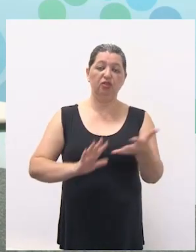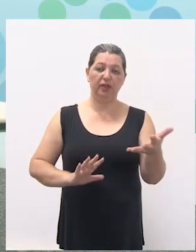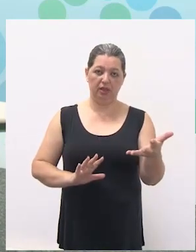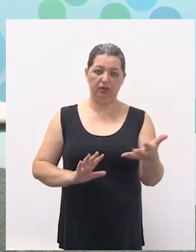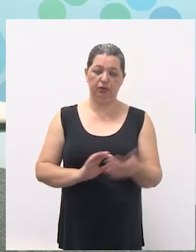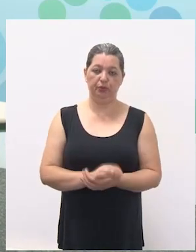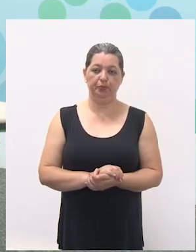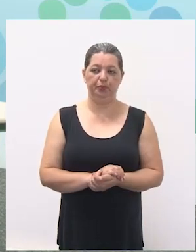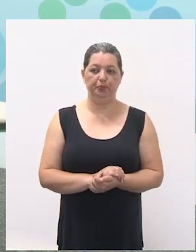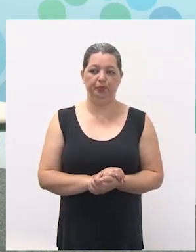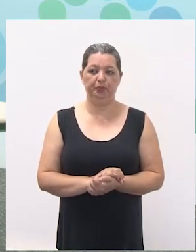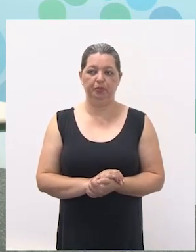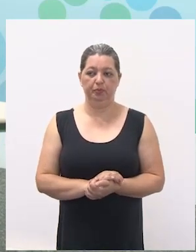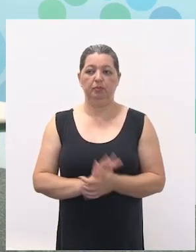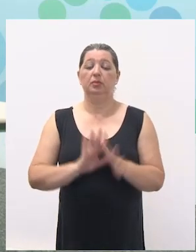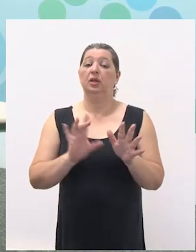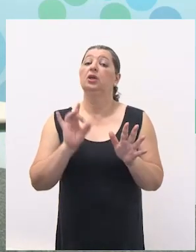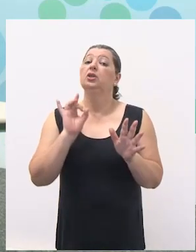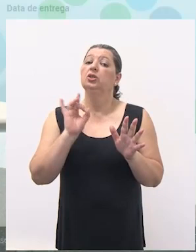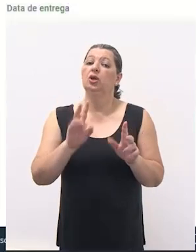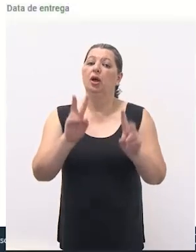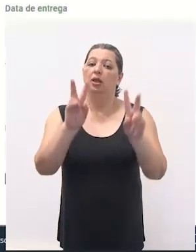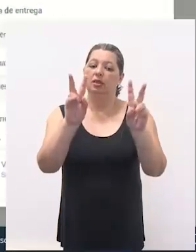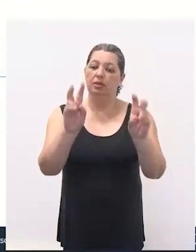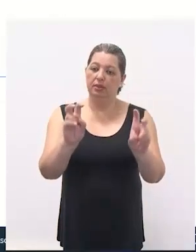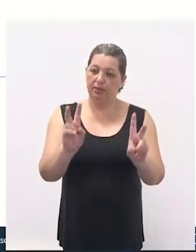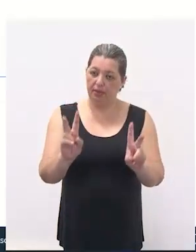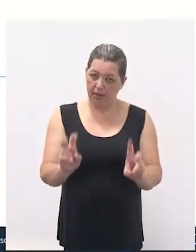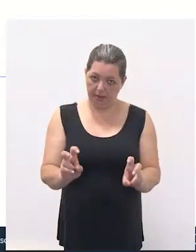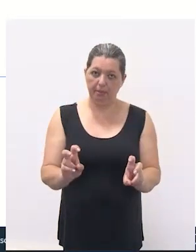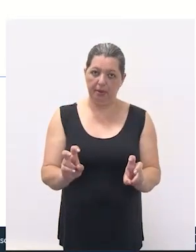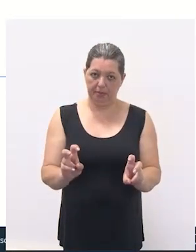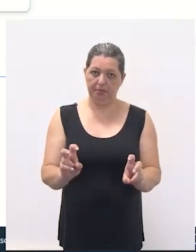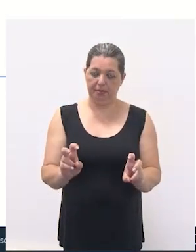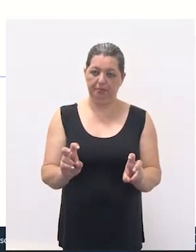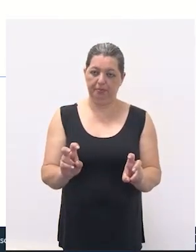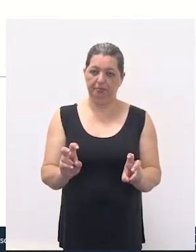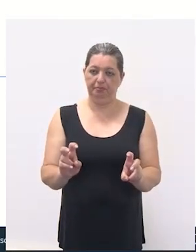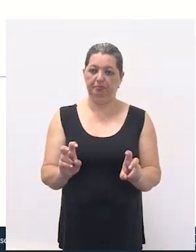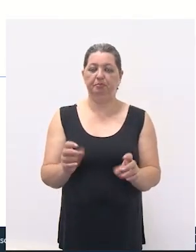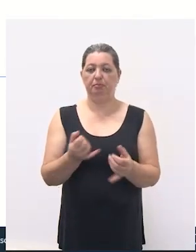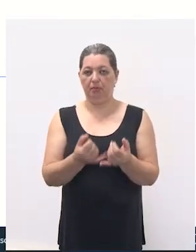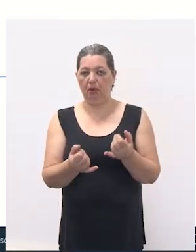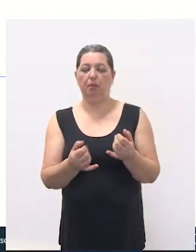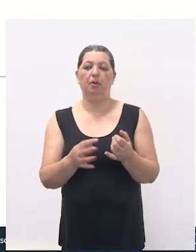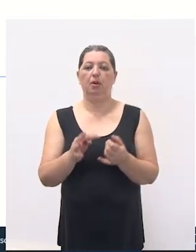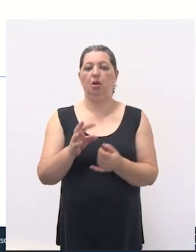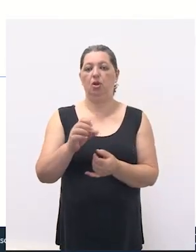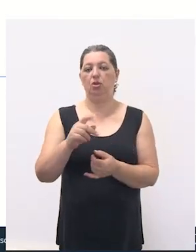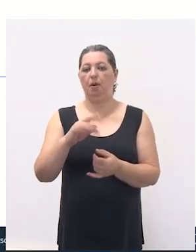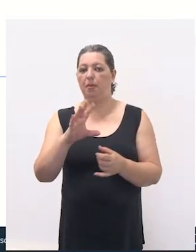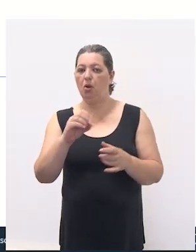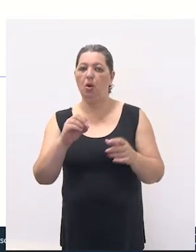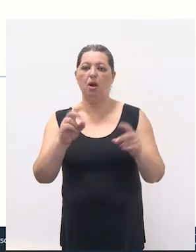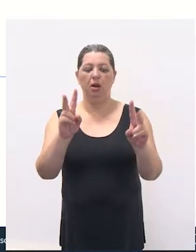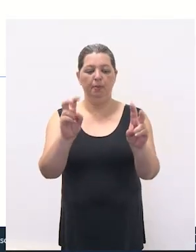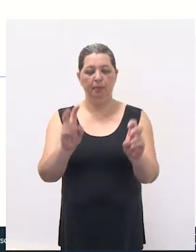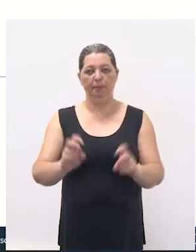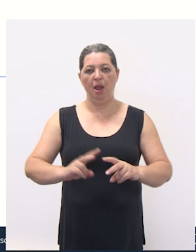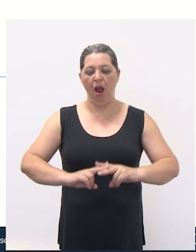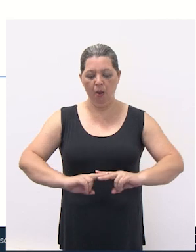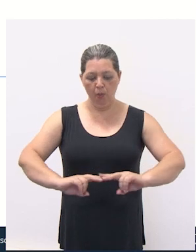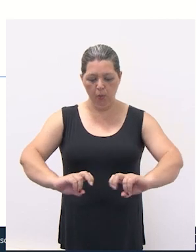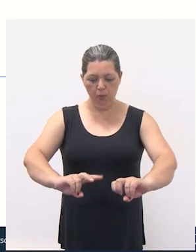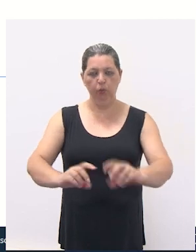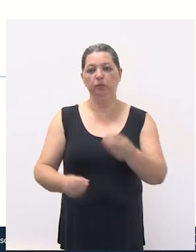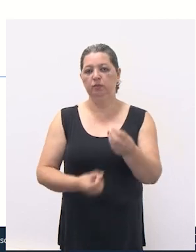Então, por enquanto, o Giovanni só fez os temas, ele colocou lá como tema, como se fossem os tópicos, ele colocou lá. Agora ele vai explorar lá o criar,